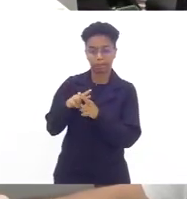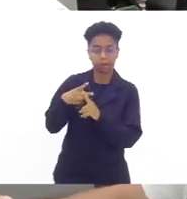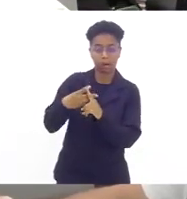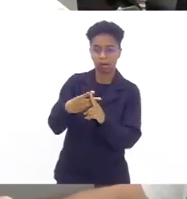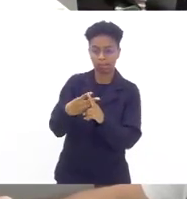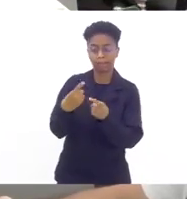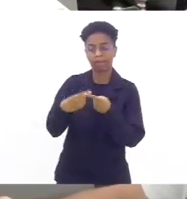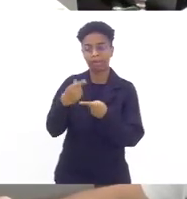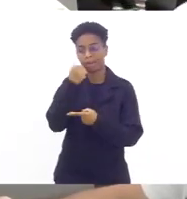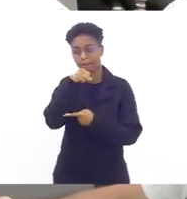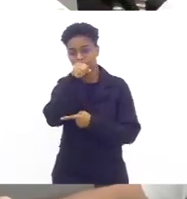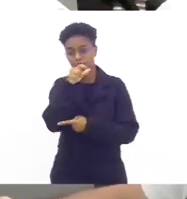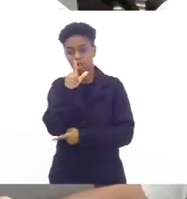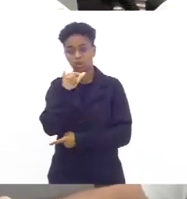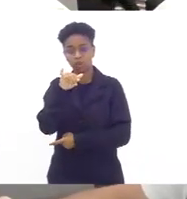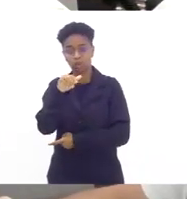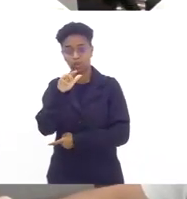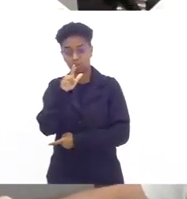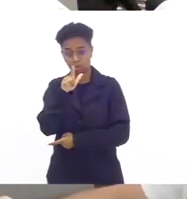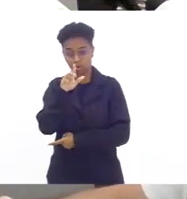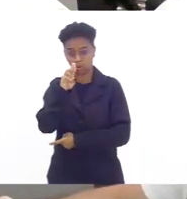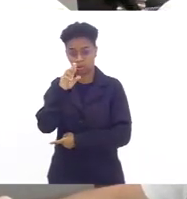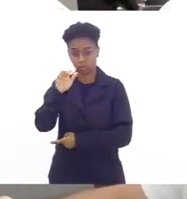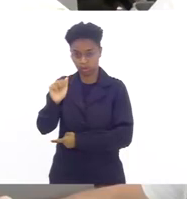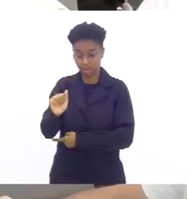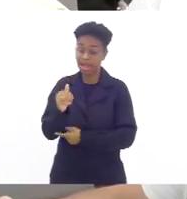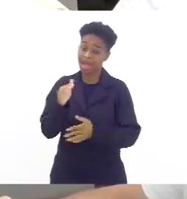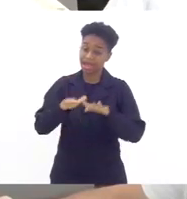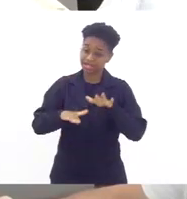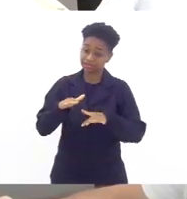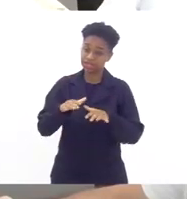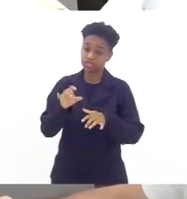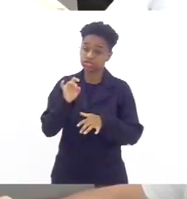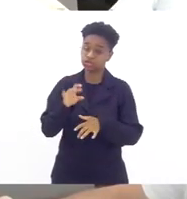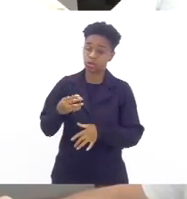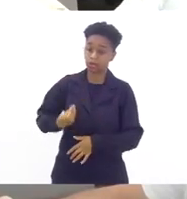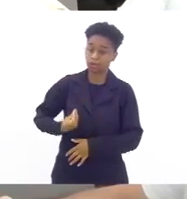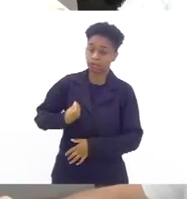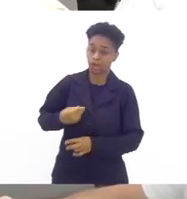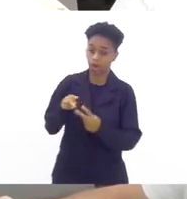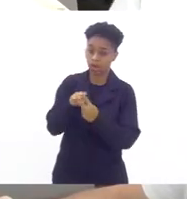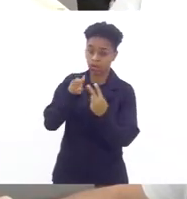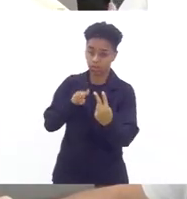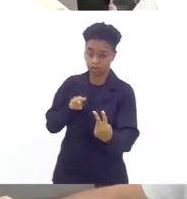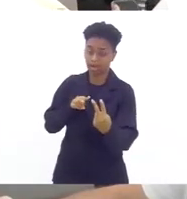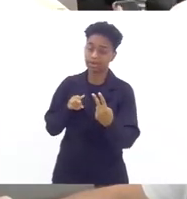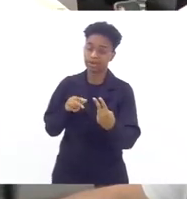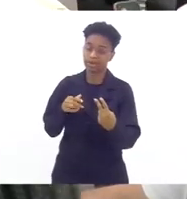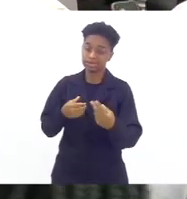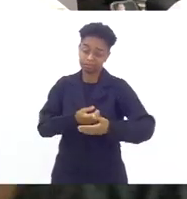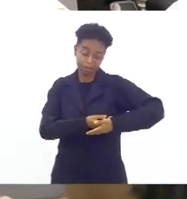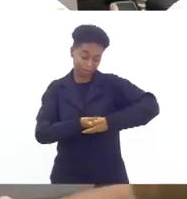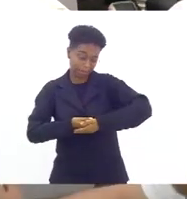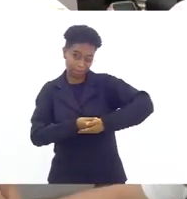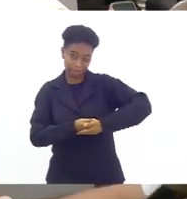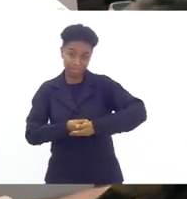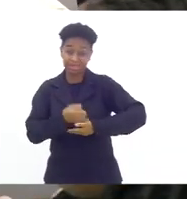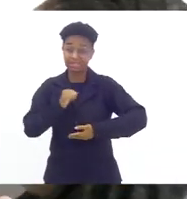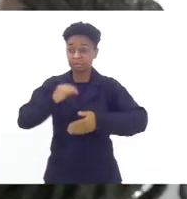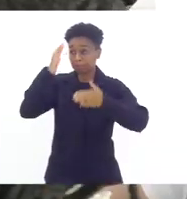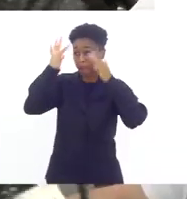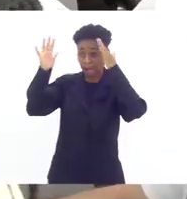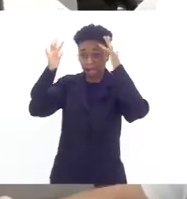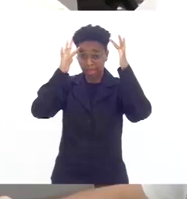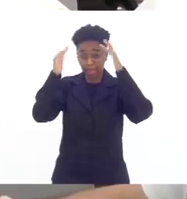então muitas vezes ela participa das nossas onde audiências online com a lua no colo quando ela fica muito dispersa eu digo